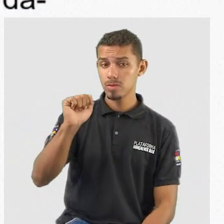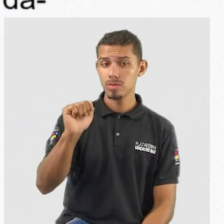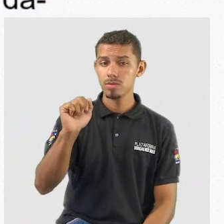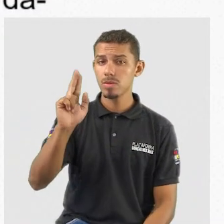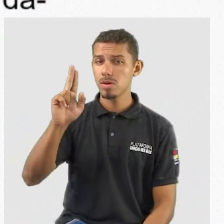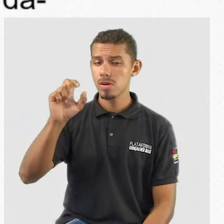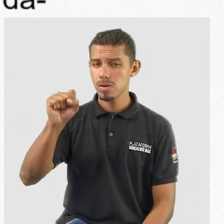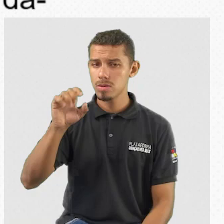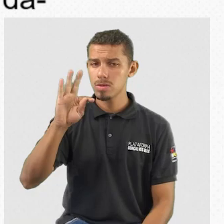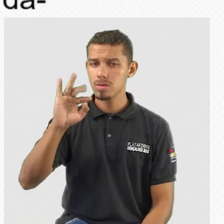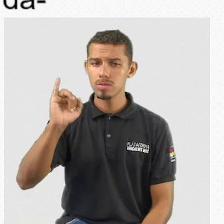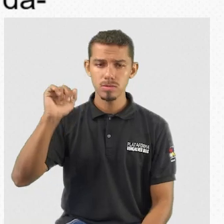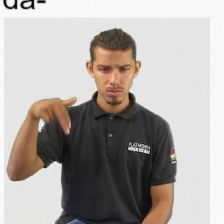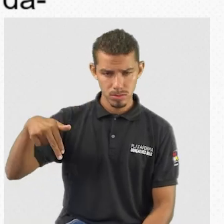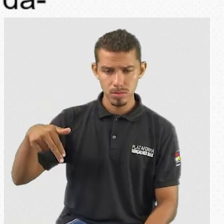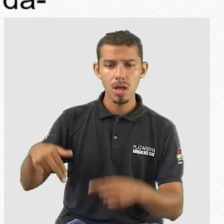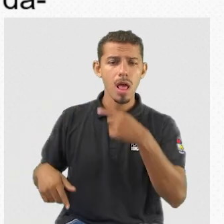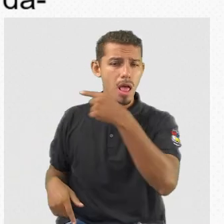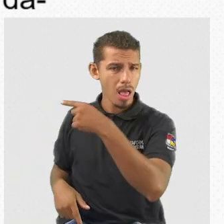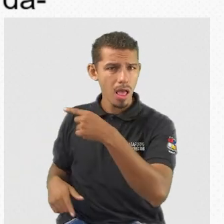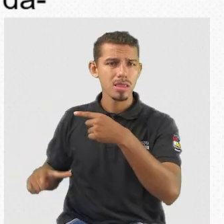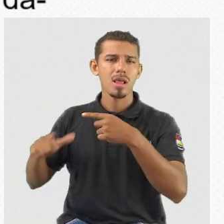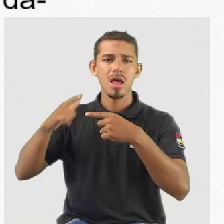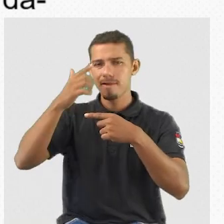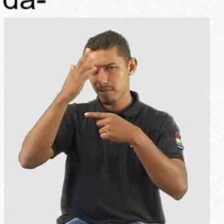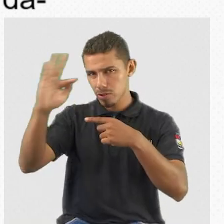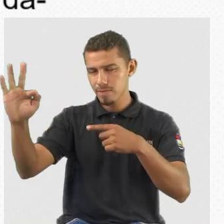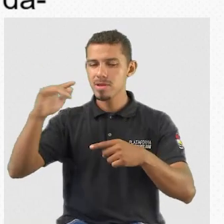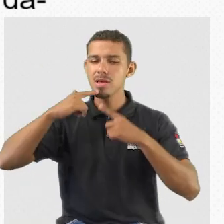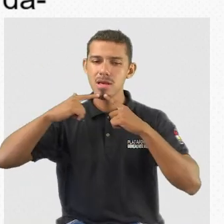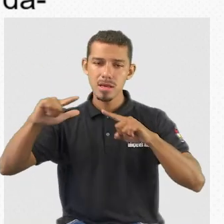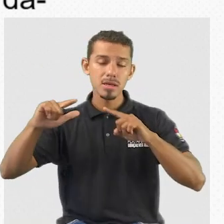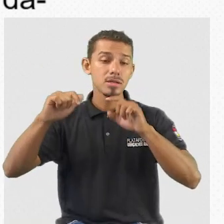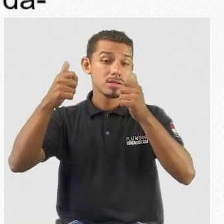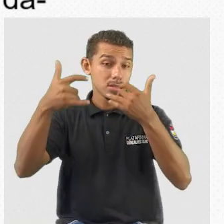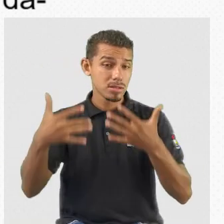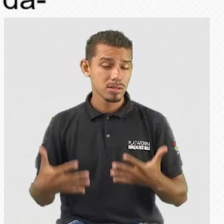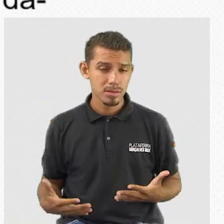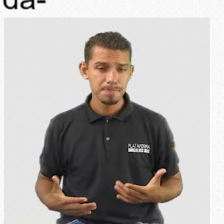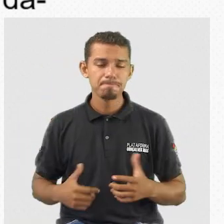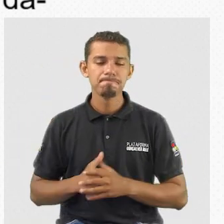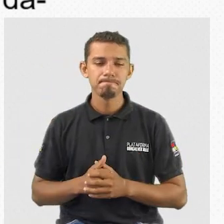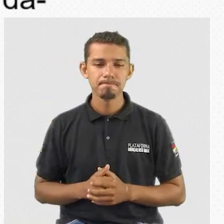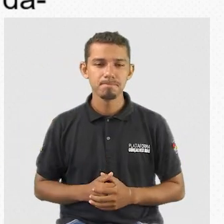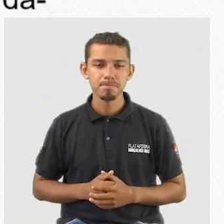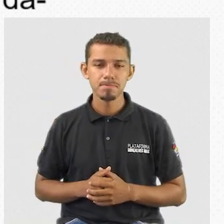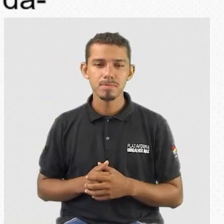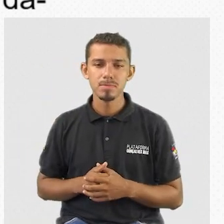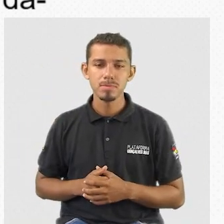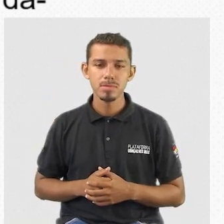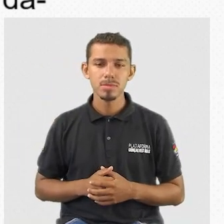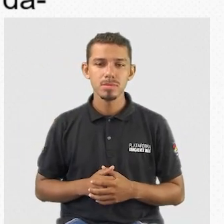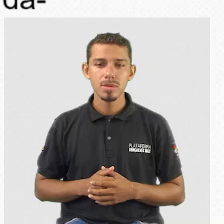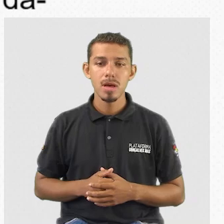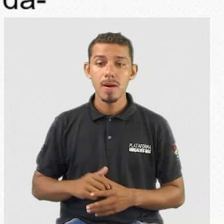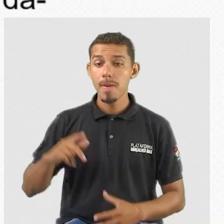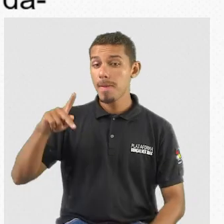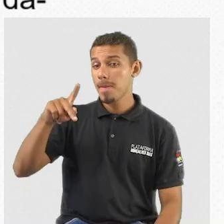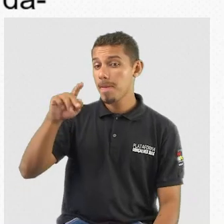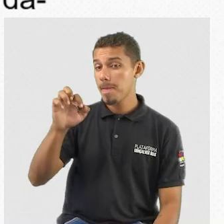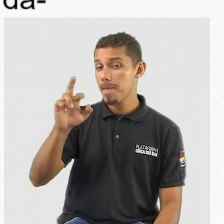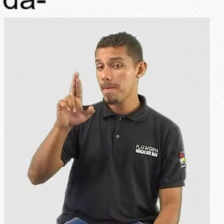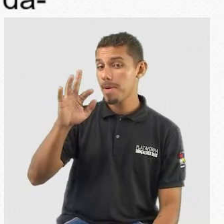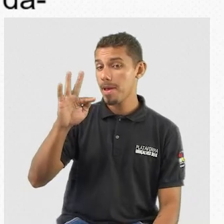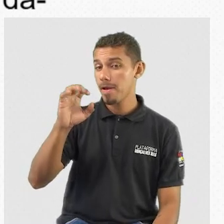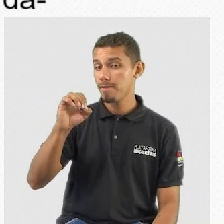Austin, faz parte também dessa filosofia da linguagem, e ele vai aí nos sugerir a linguagem